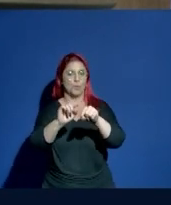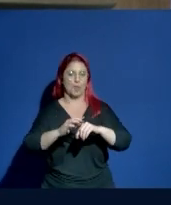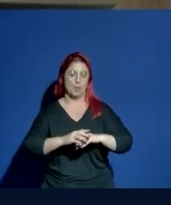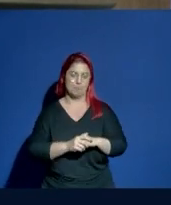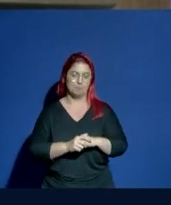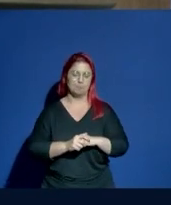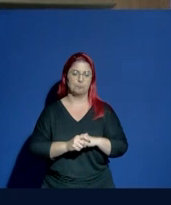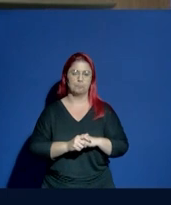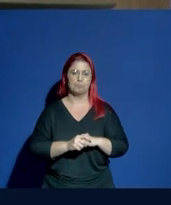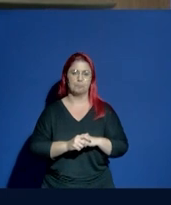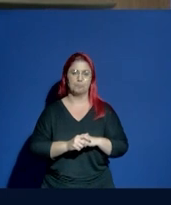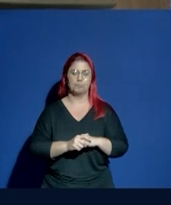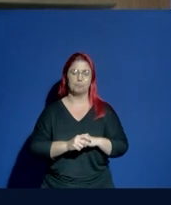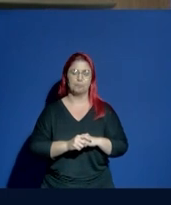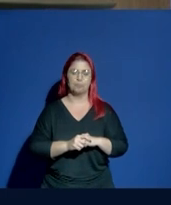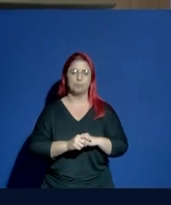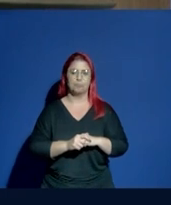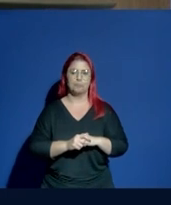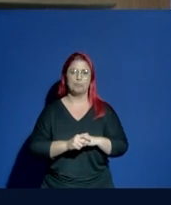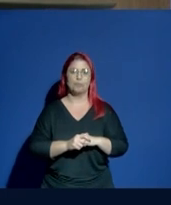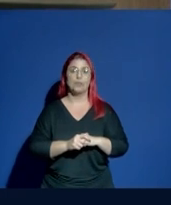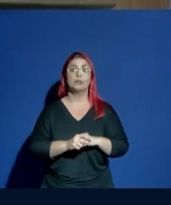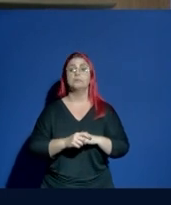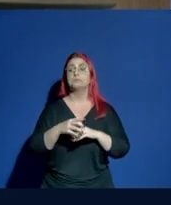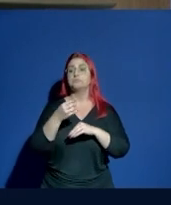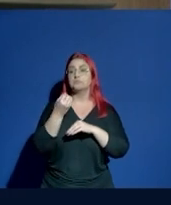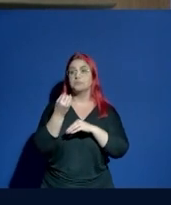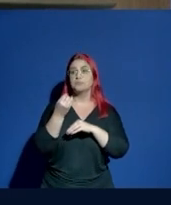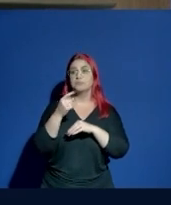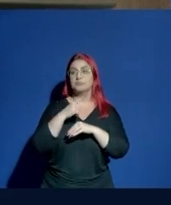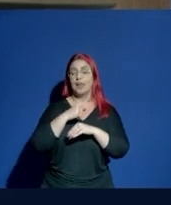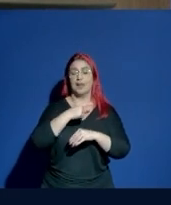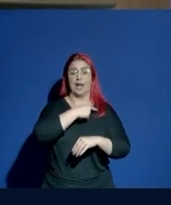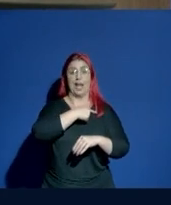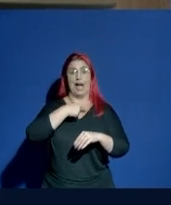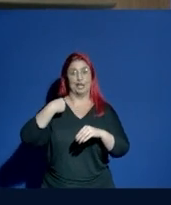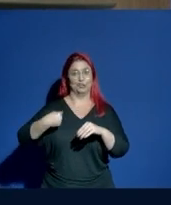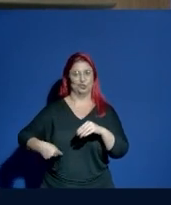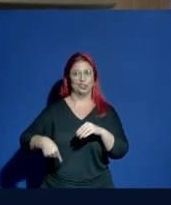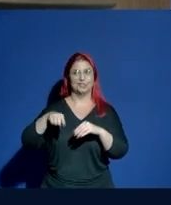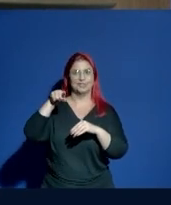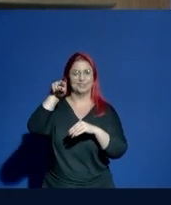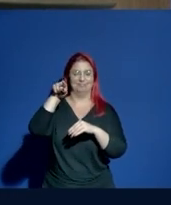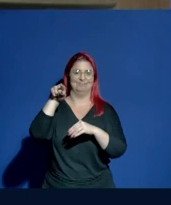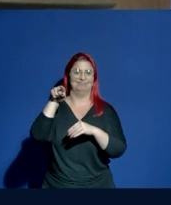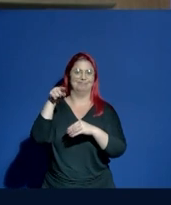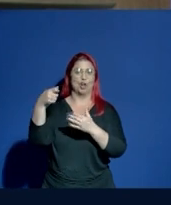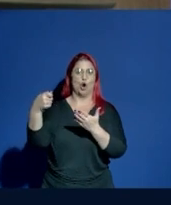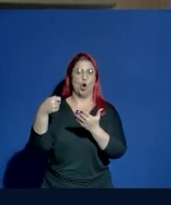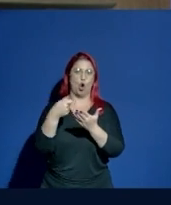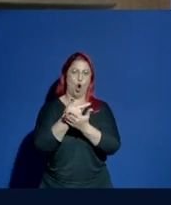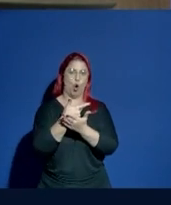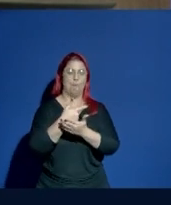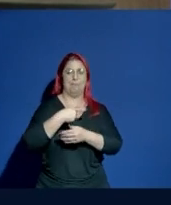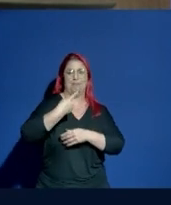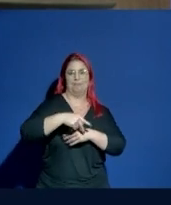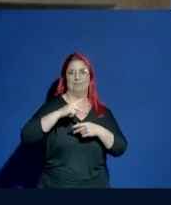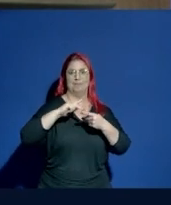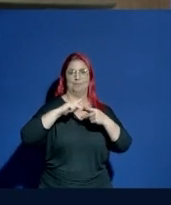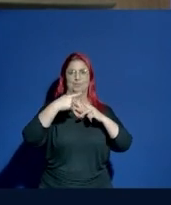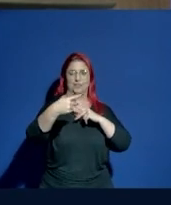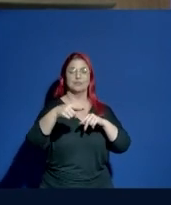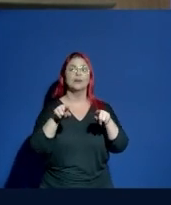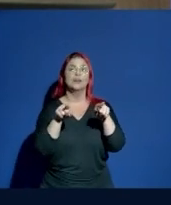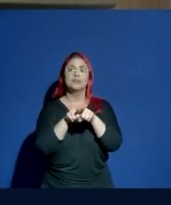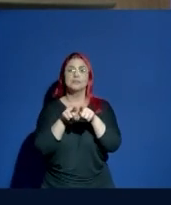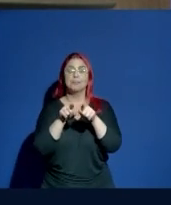muito grande de um importador que se chama China. E nós temos um mercado doméstico que não